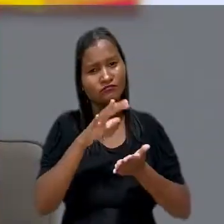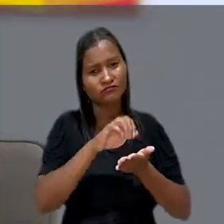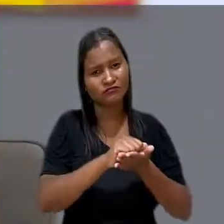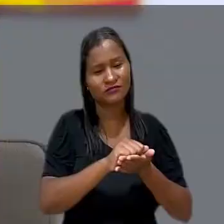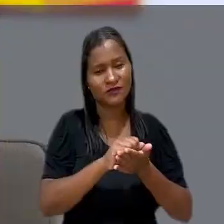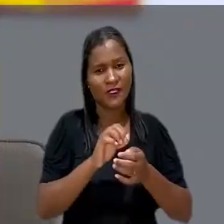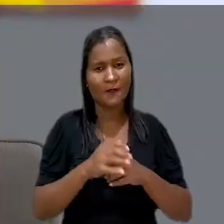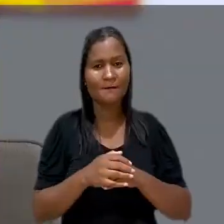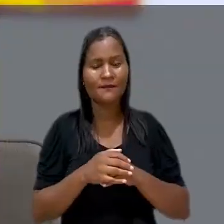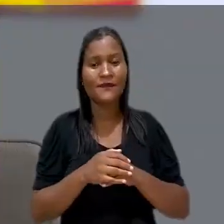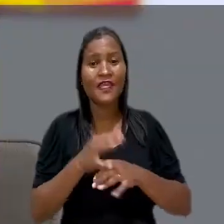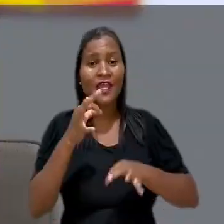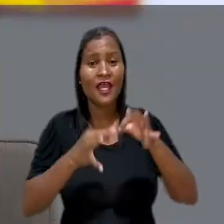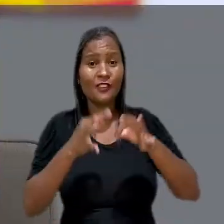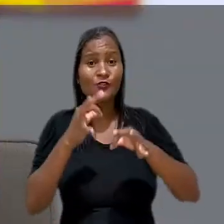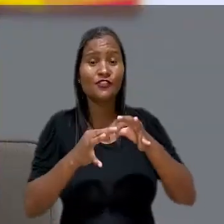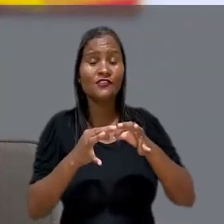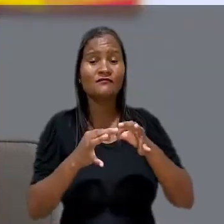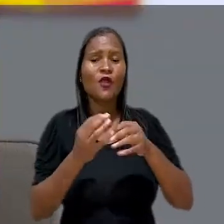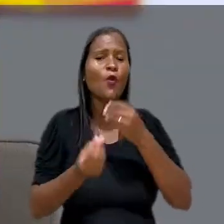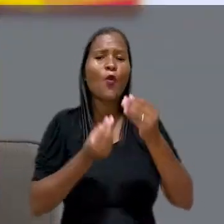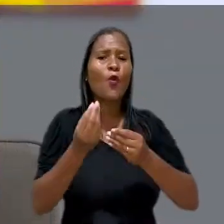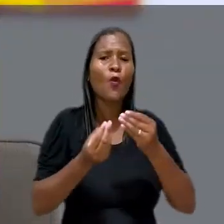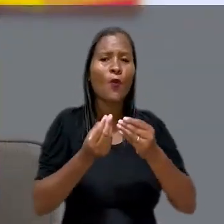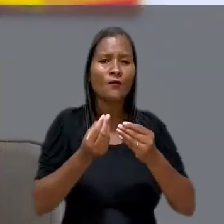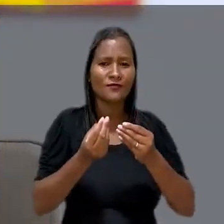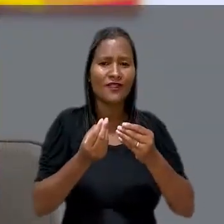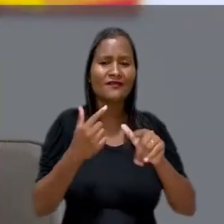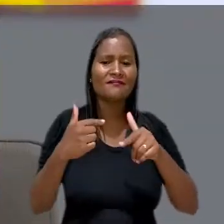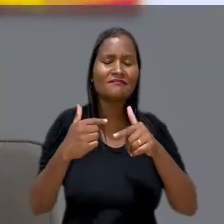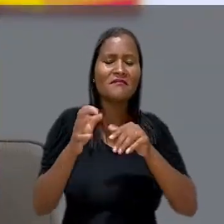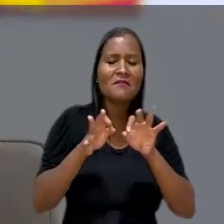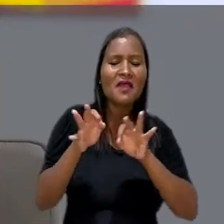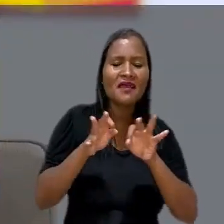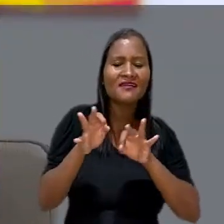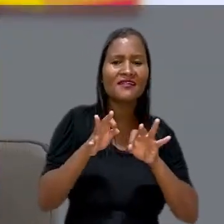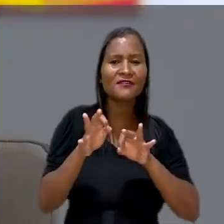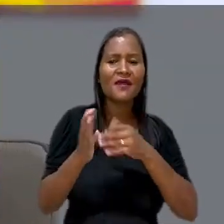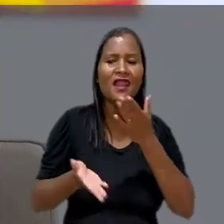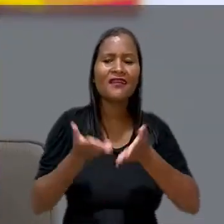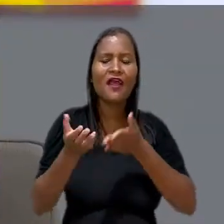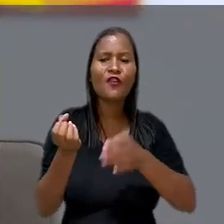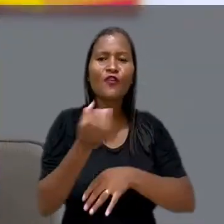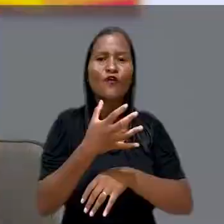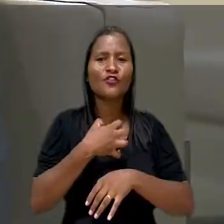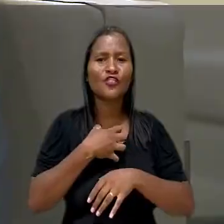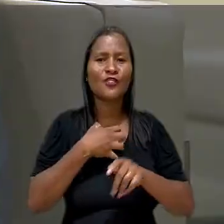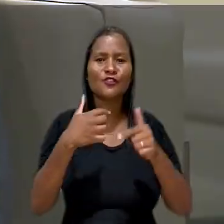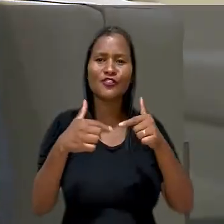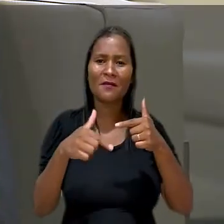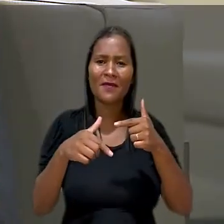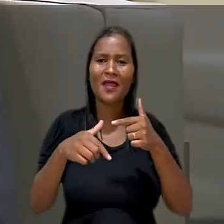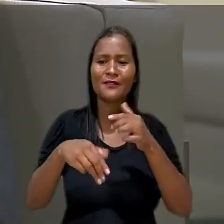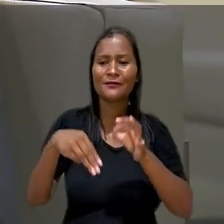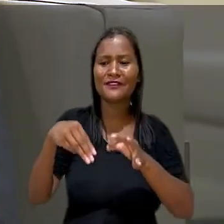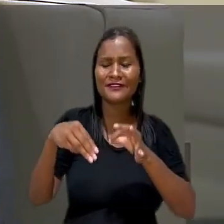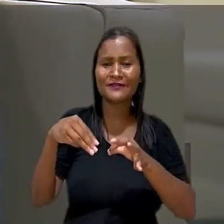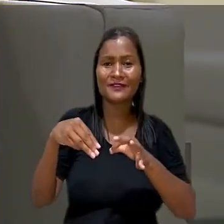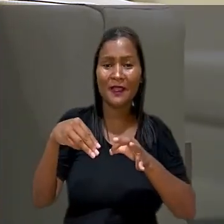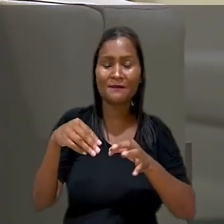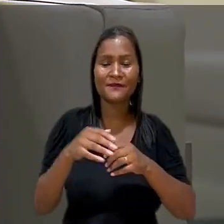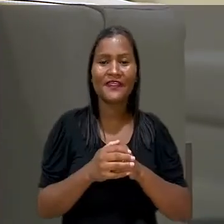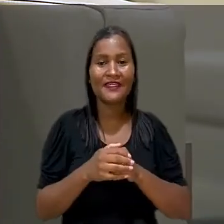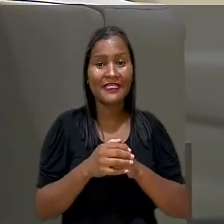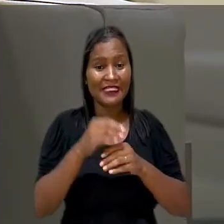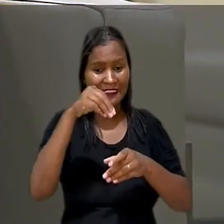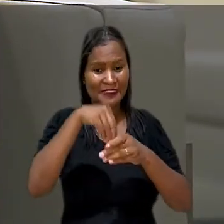Justiça do Trabalho está se preparando para lidar com essas novas dinâmicas de trabalho, ministro? Internamente, a Justiça